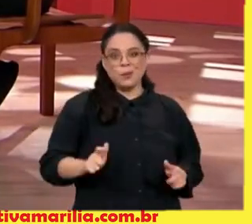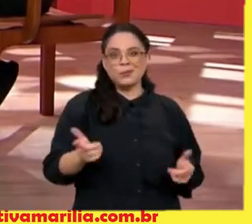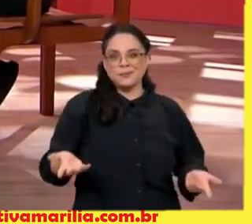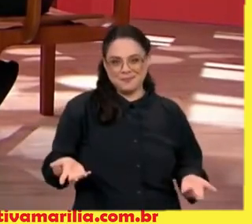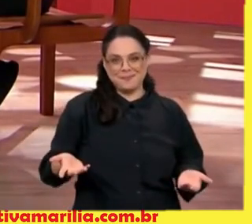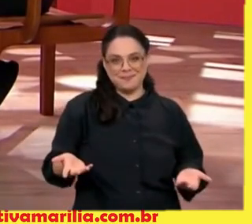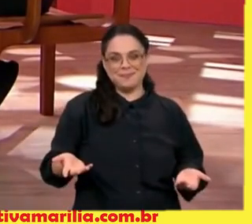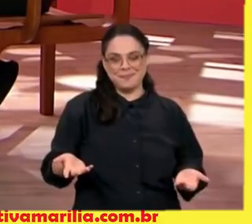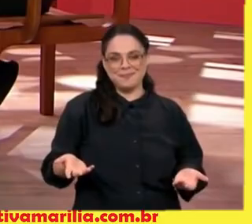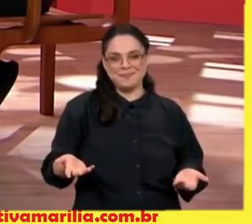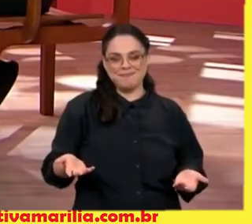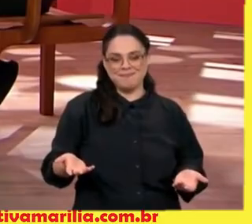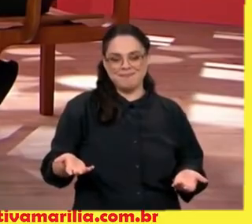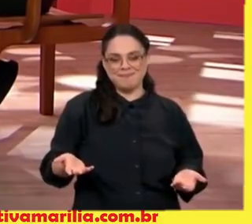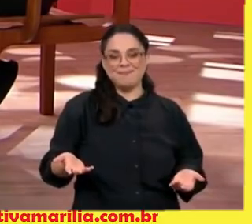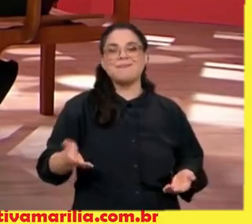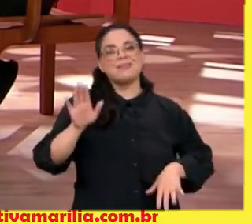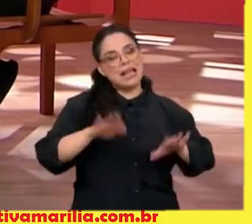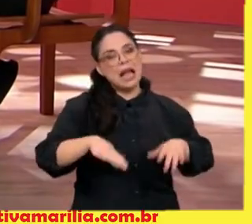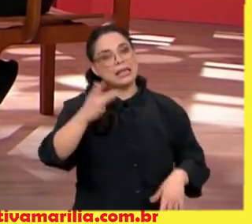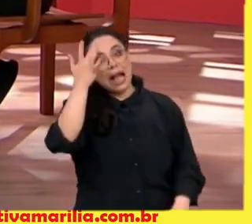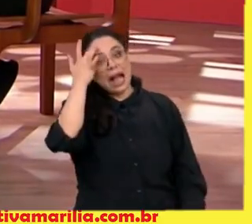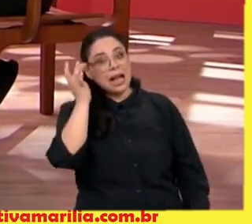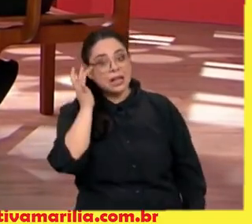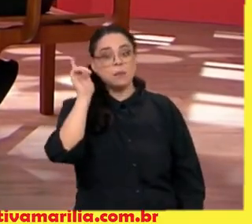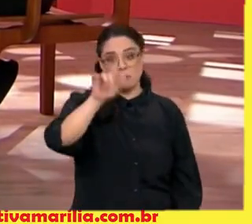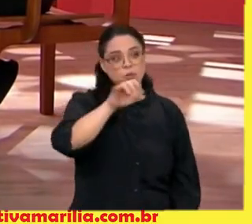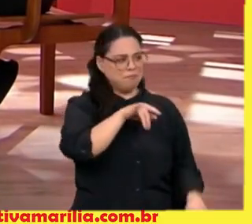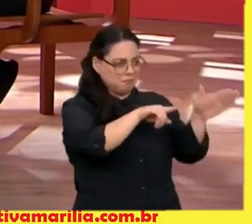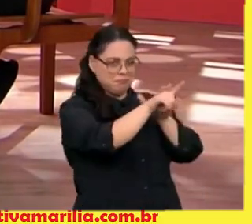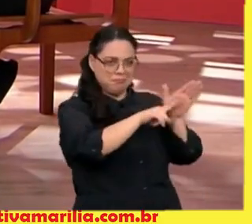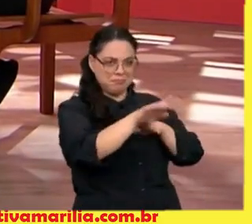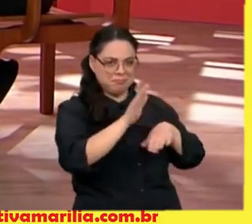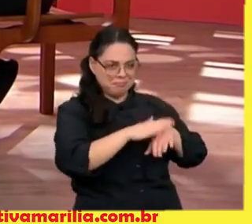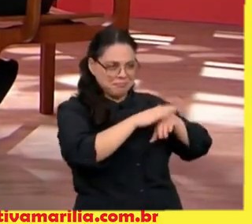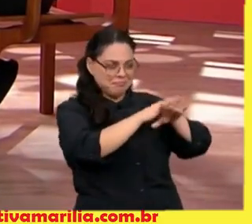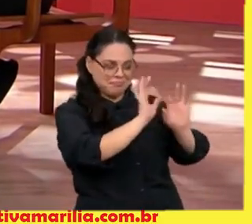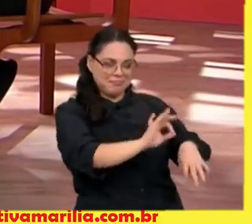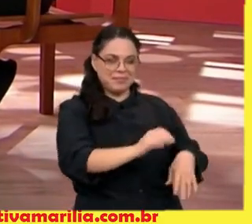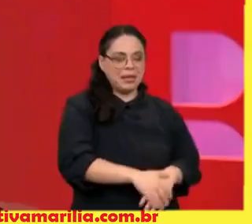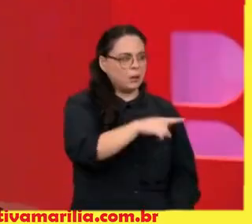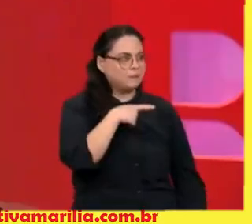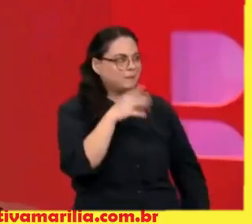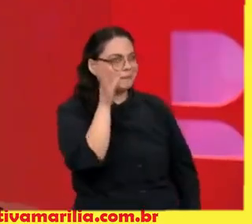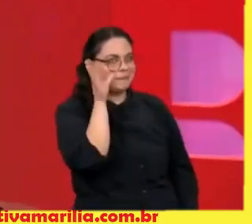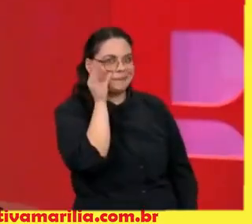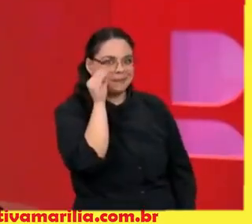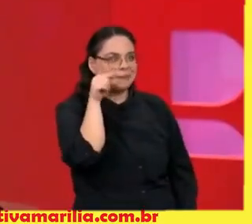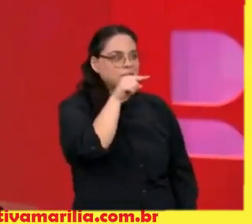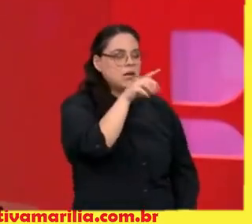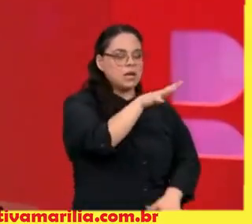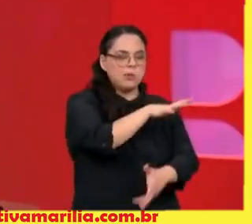acho que isso que eu falei, acho que resume, né? Sim. Se quiser perguntar mais alguma coisa... Não, era mais essa curiosidade em relação a isso, porque foi uma grande polêmica